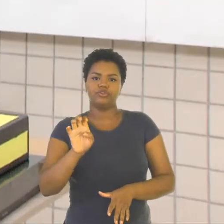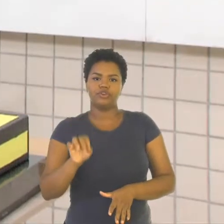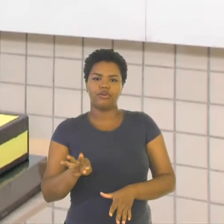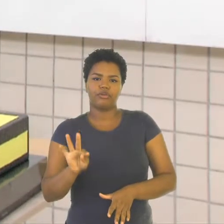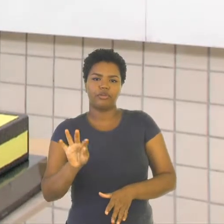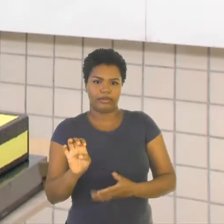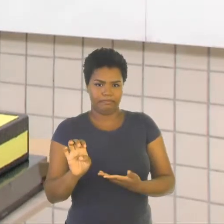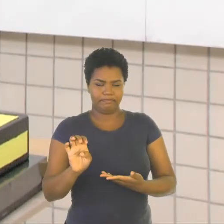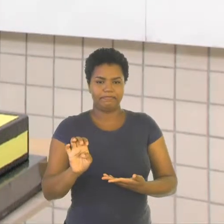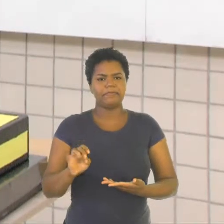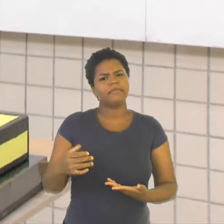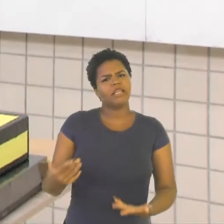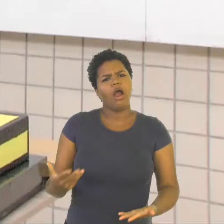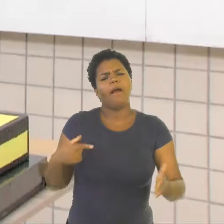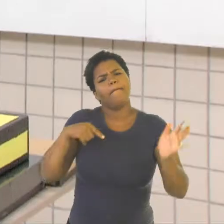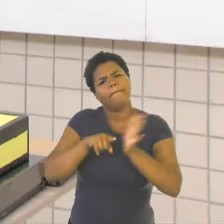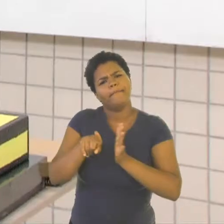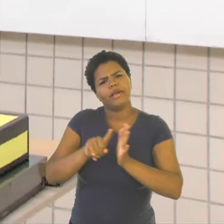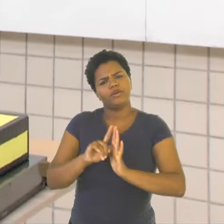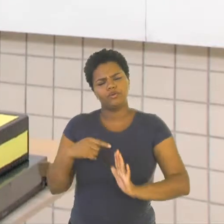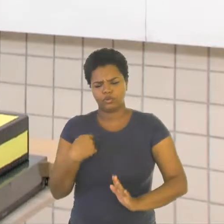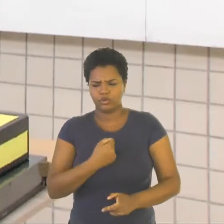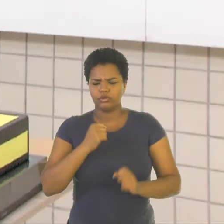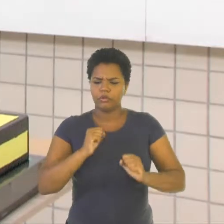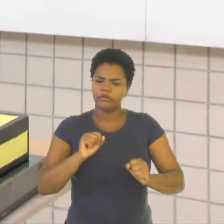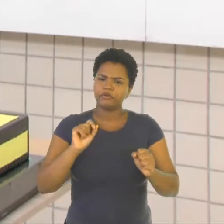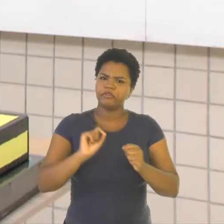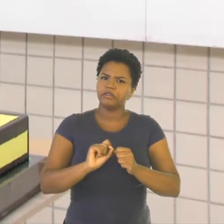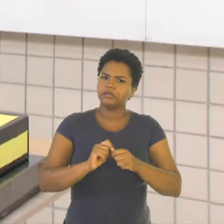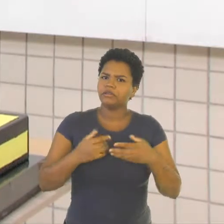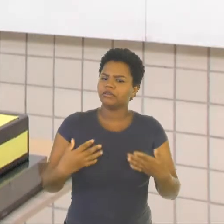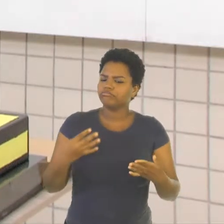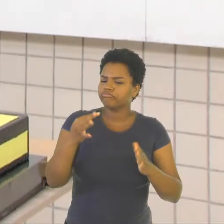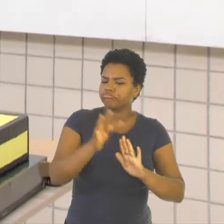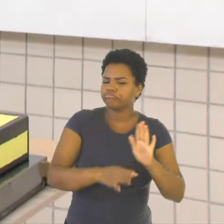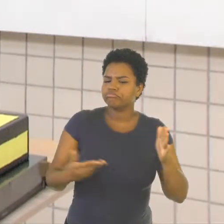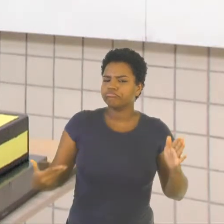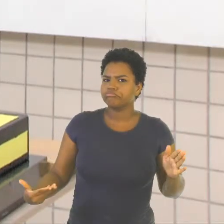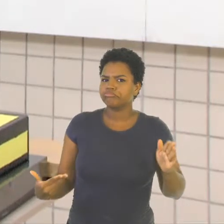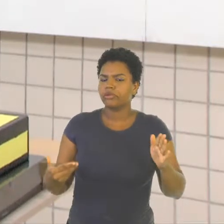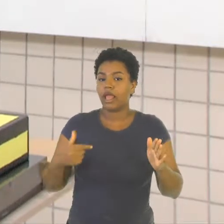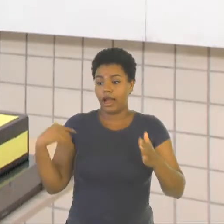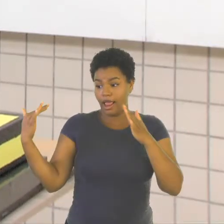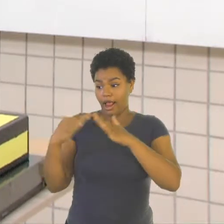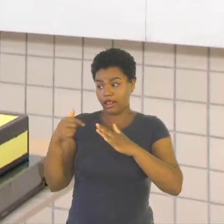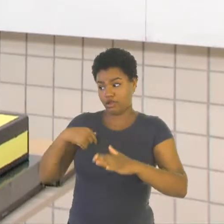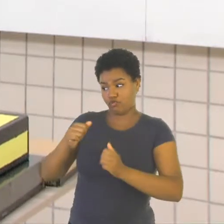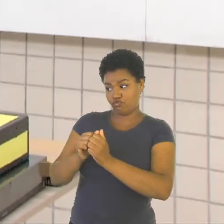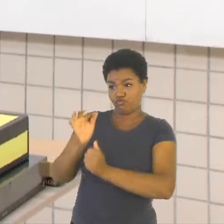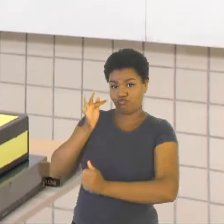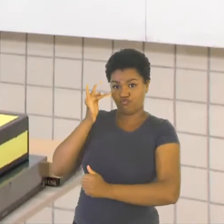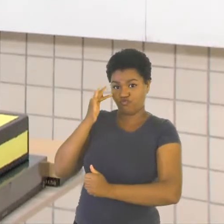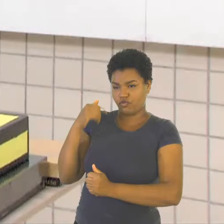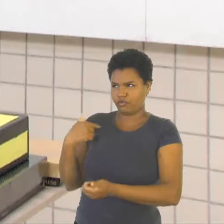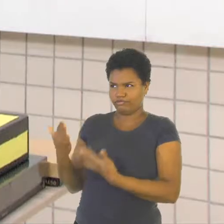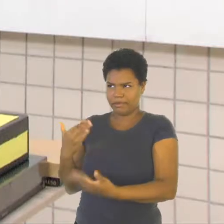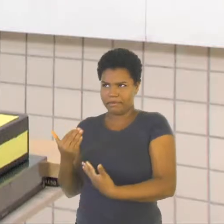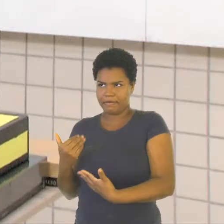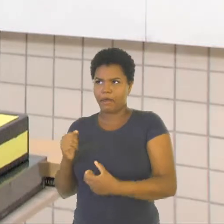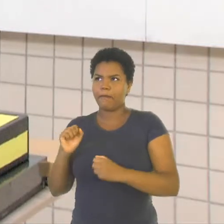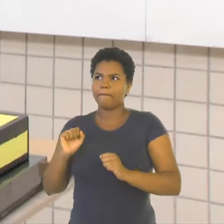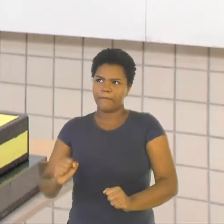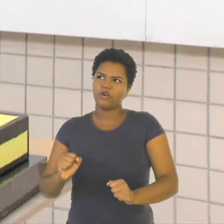perguntas, crianças, nós poderíamos fazer desse texto? Em casa, eu e Francisquinha, nós estávamos conversando e vimos que dá para fazer